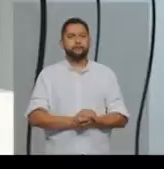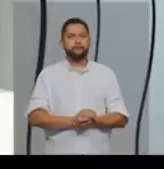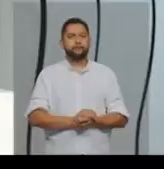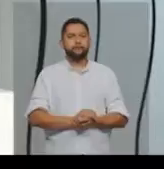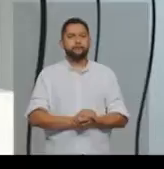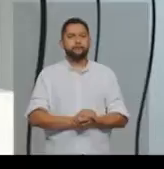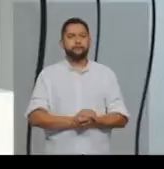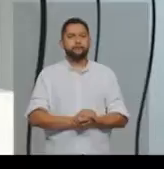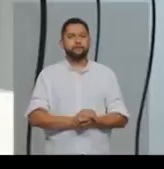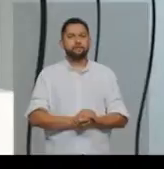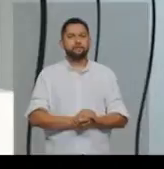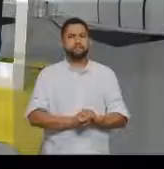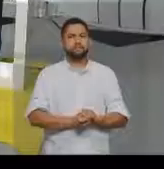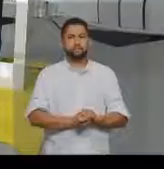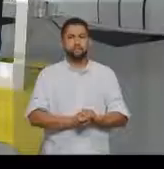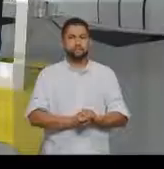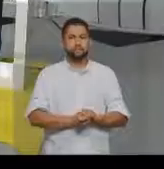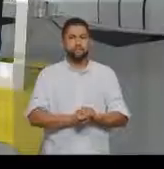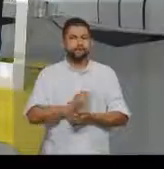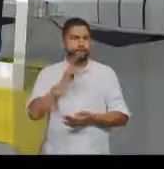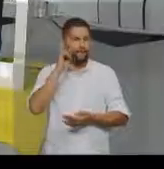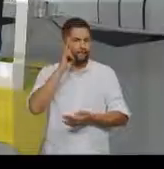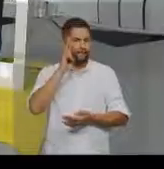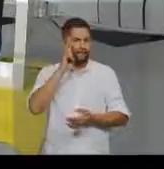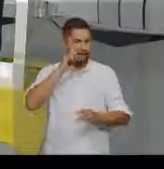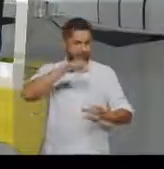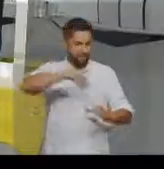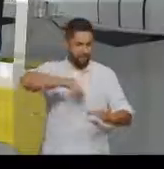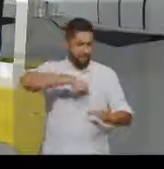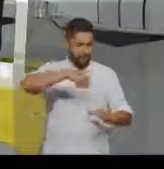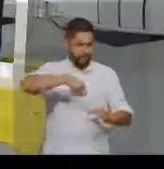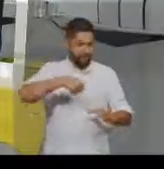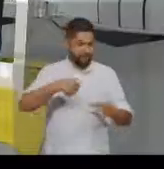Parece que a gente está numa cozinha, né?